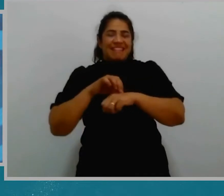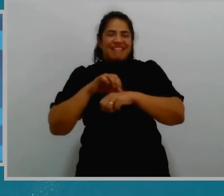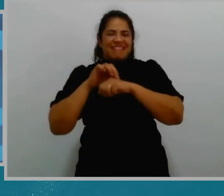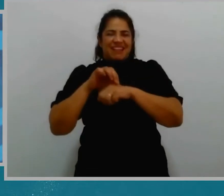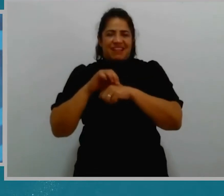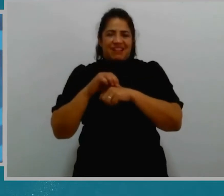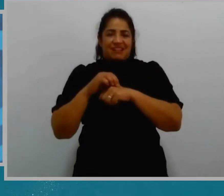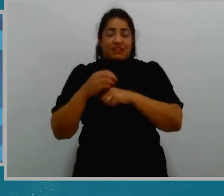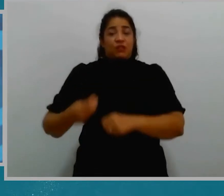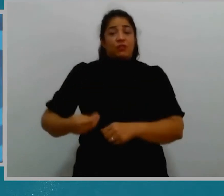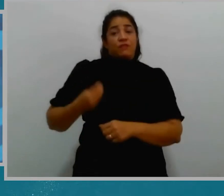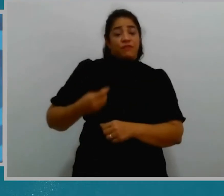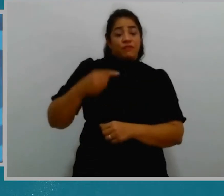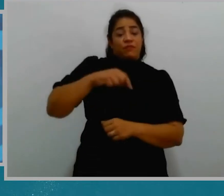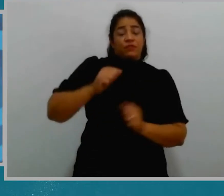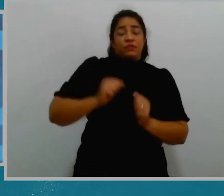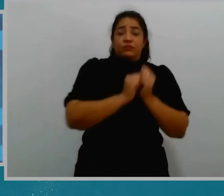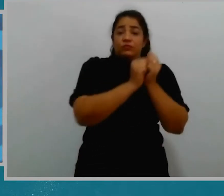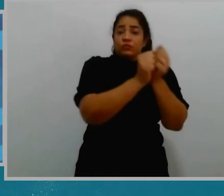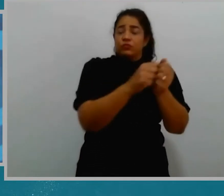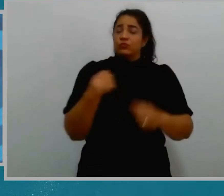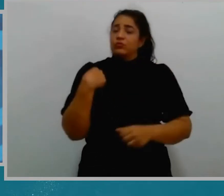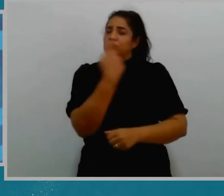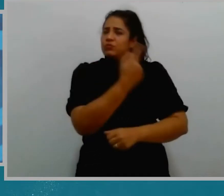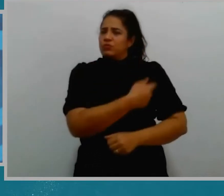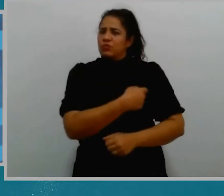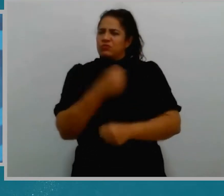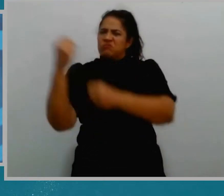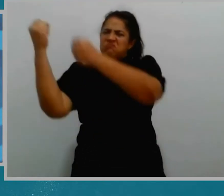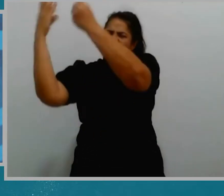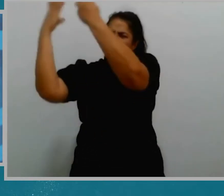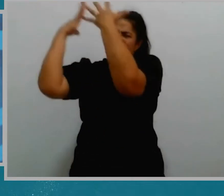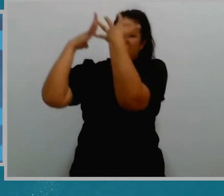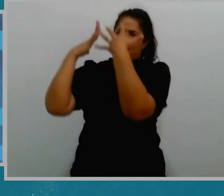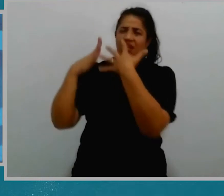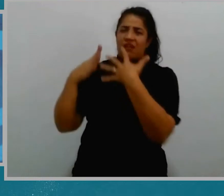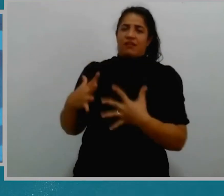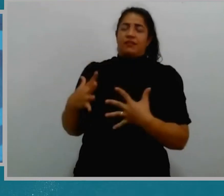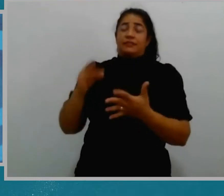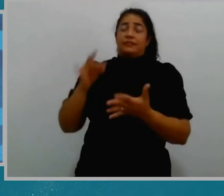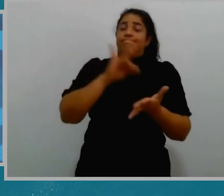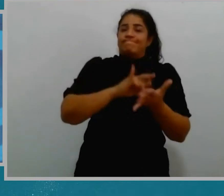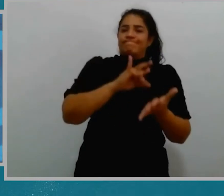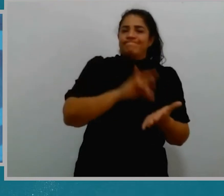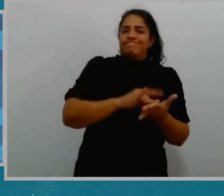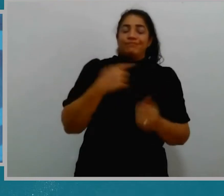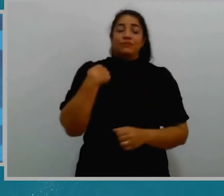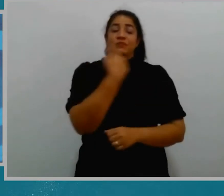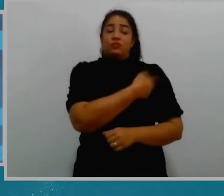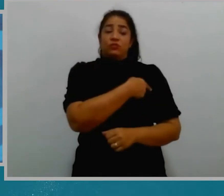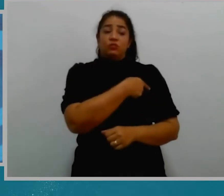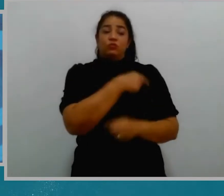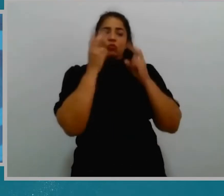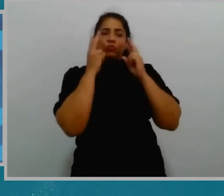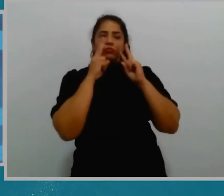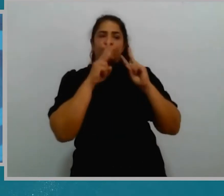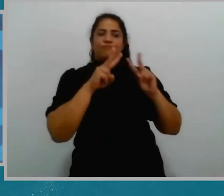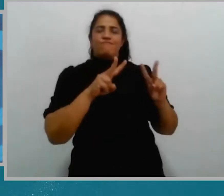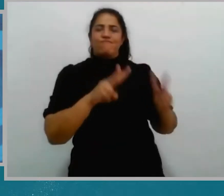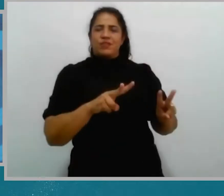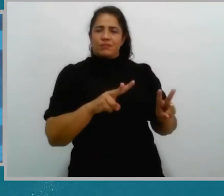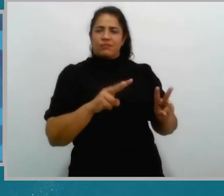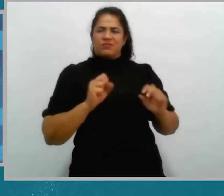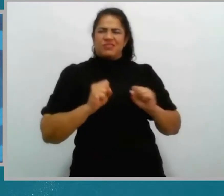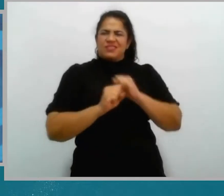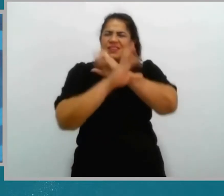de verdade. Vimos a sua glória, glória como do unigênito do Pai. Portanto, irmãos, o nascimento